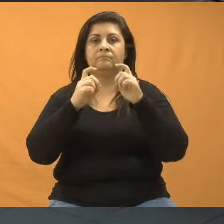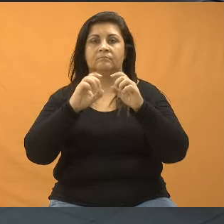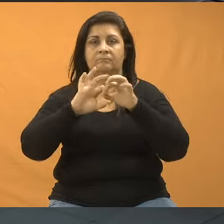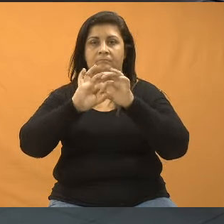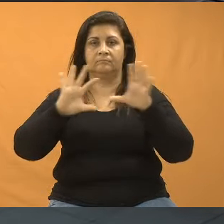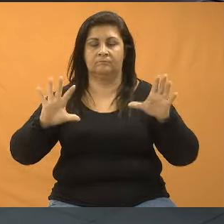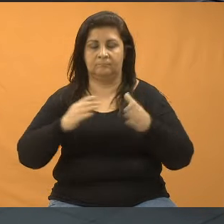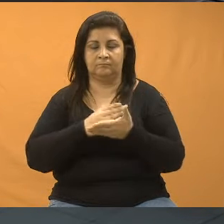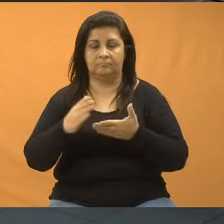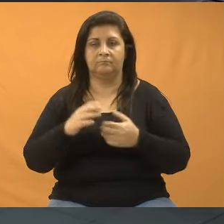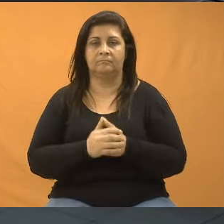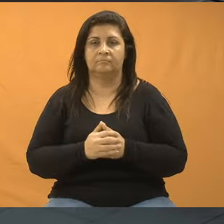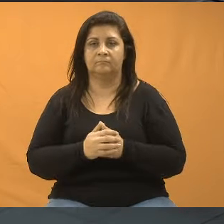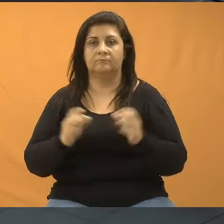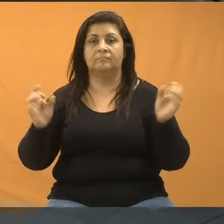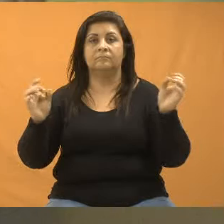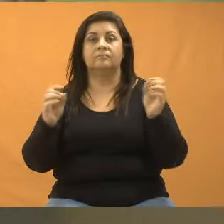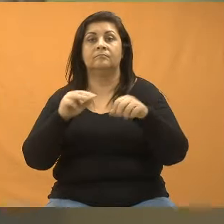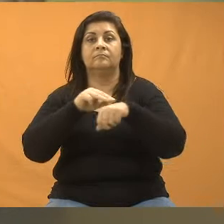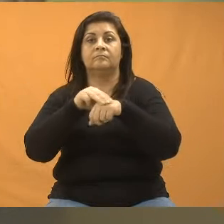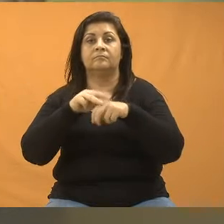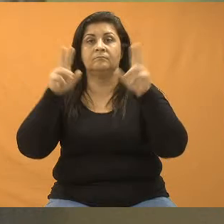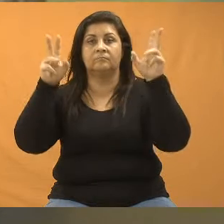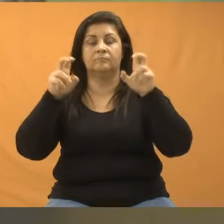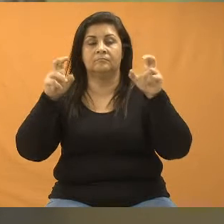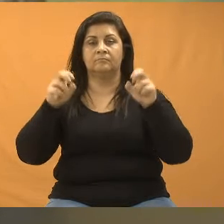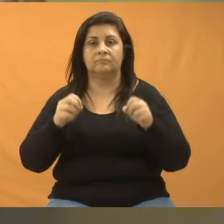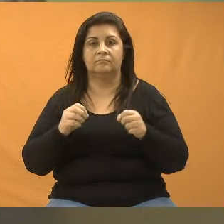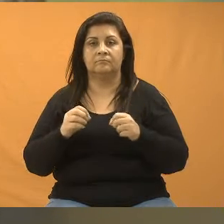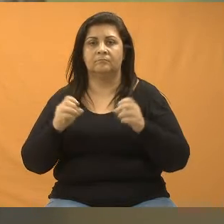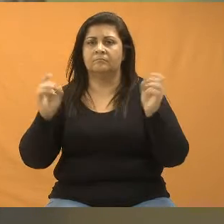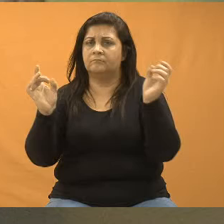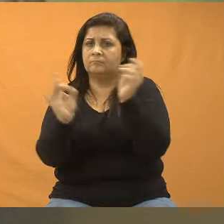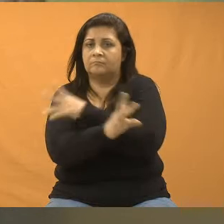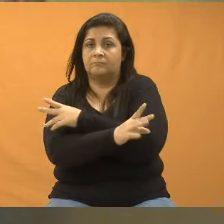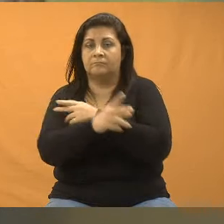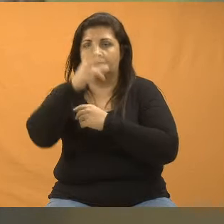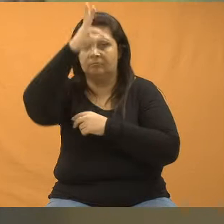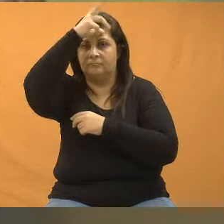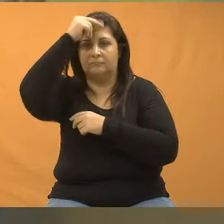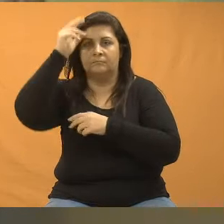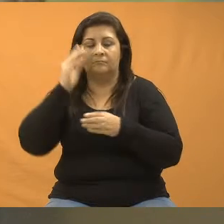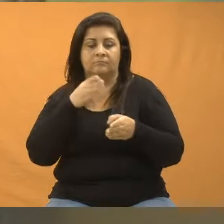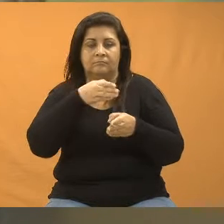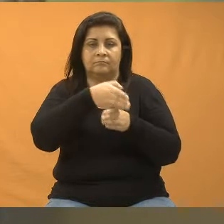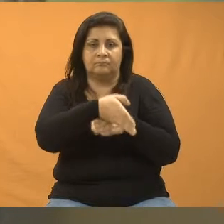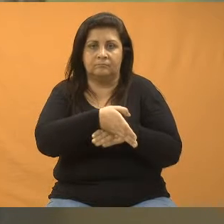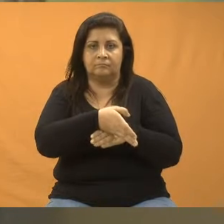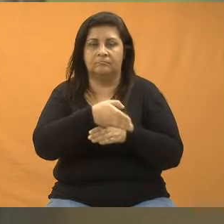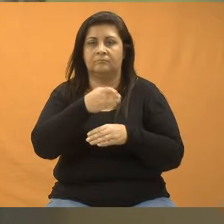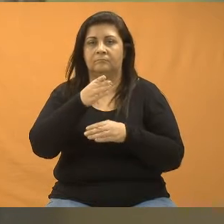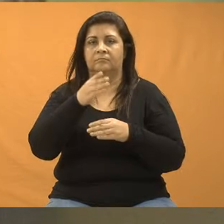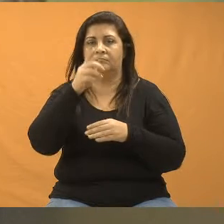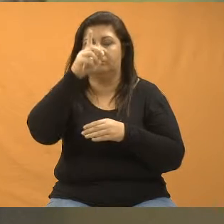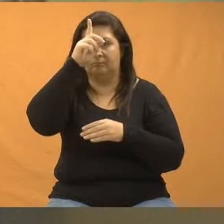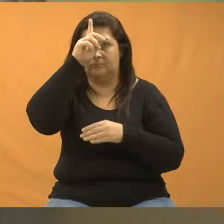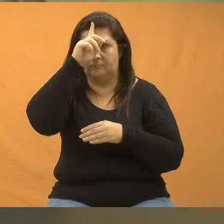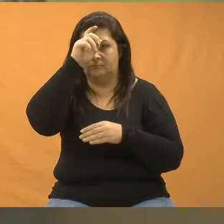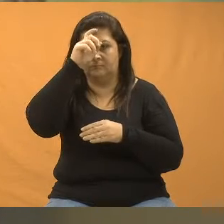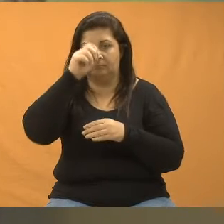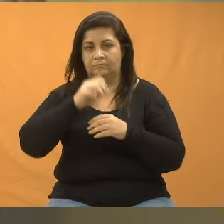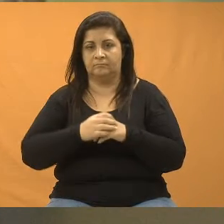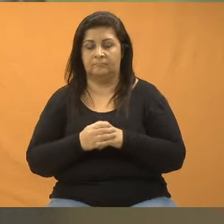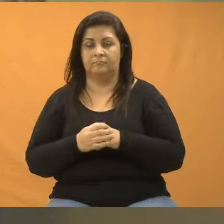da intervenção da Prefeitura Municipal sobre a Santa Casa de Misericórdia de Jacareí. Registro também que a